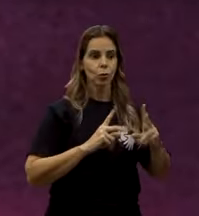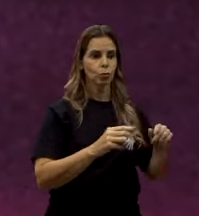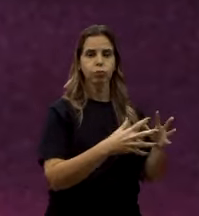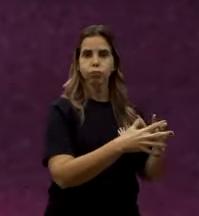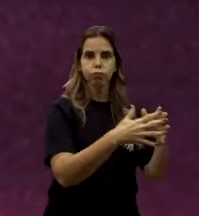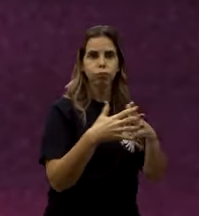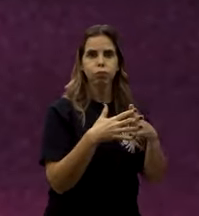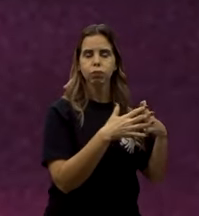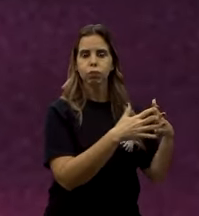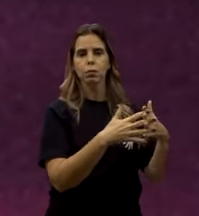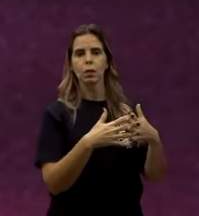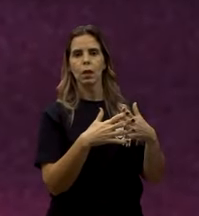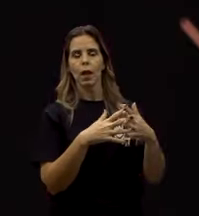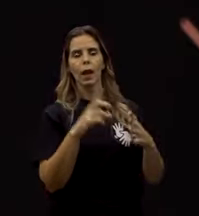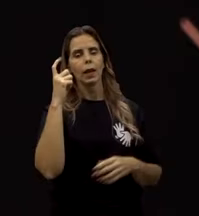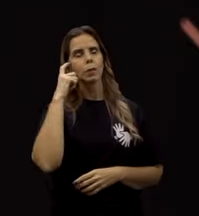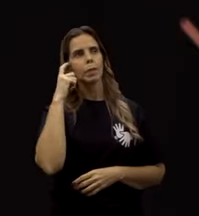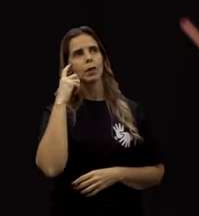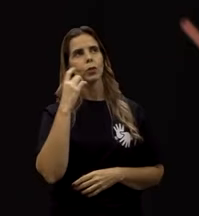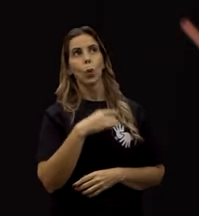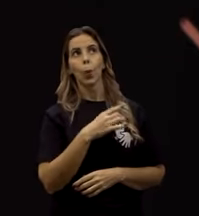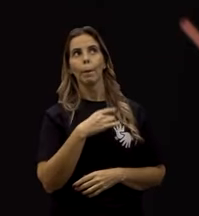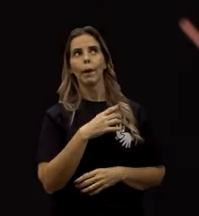rapaz eu tô até com medo de dar errado